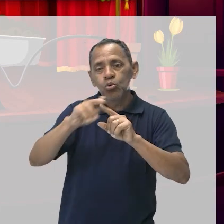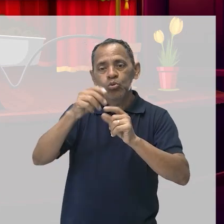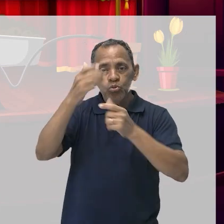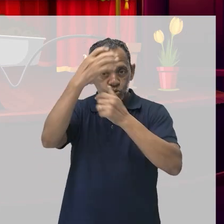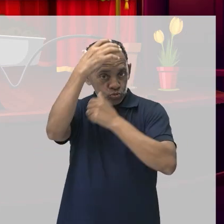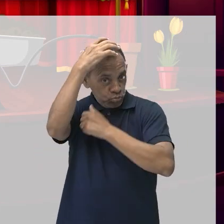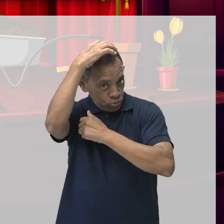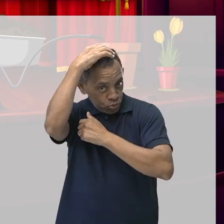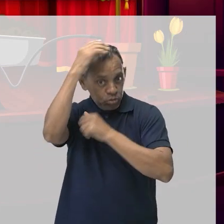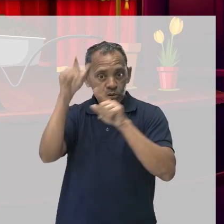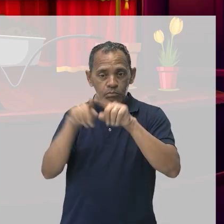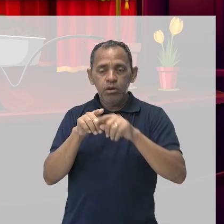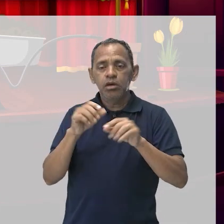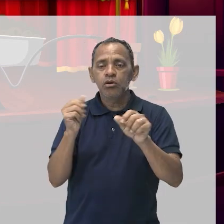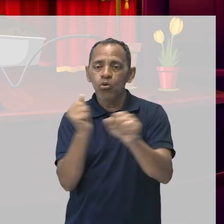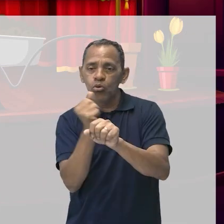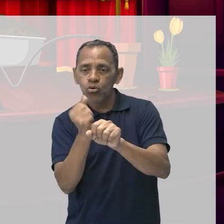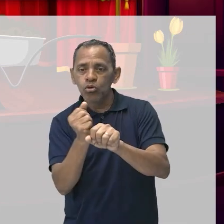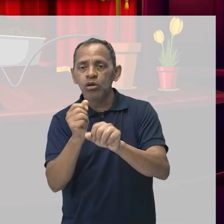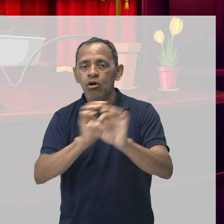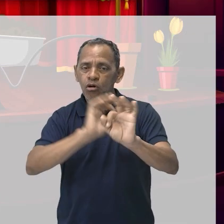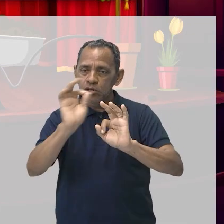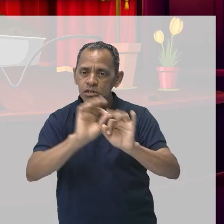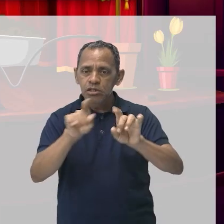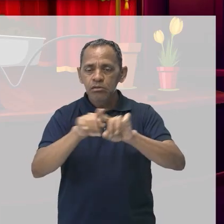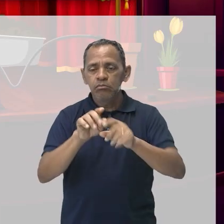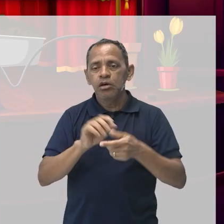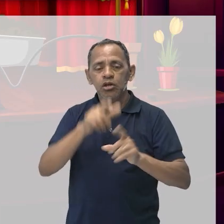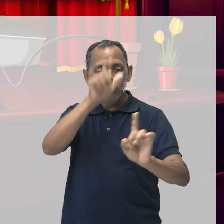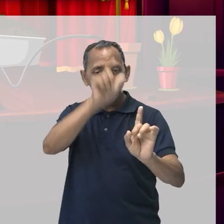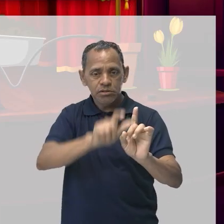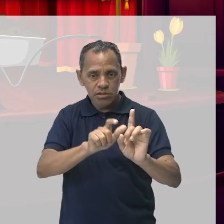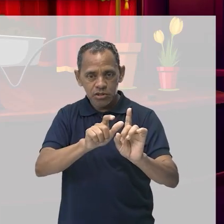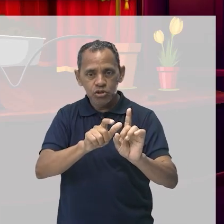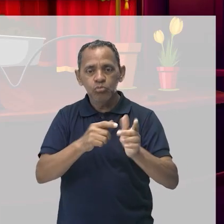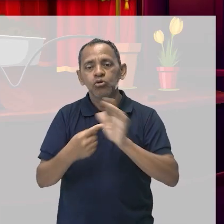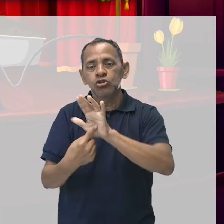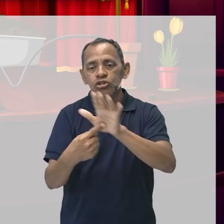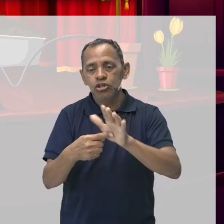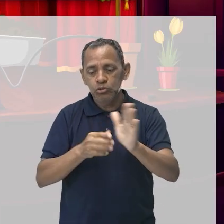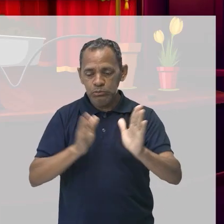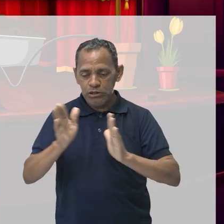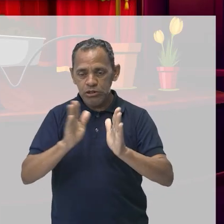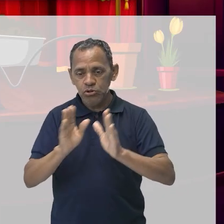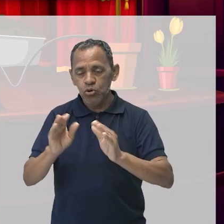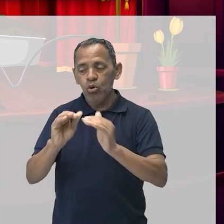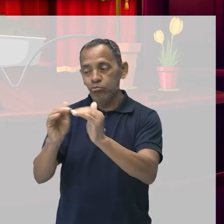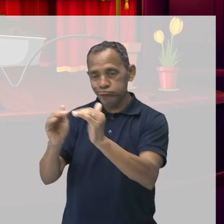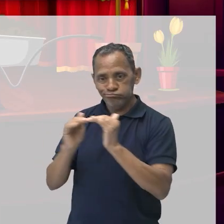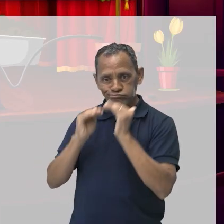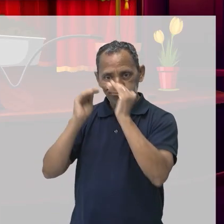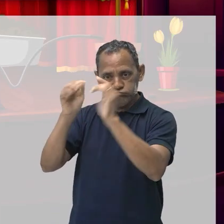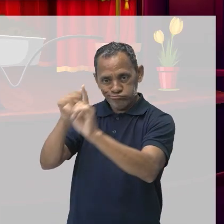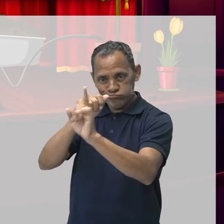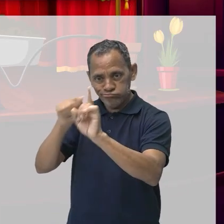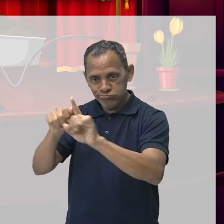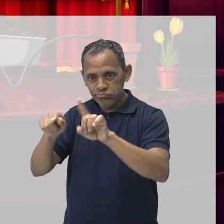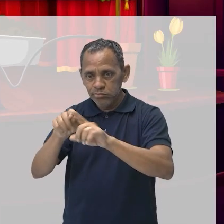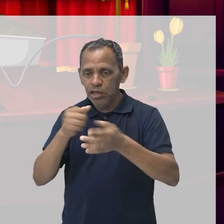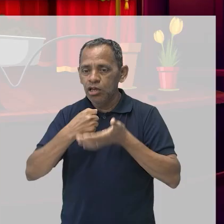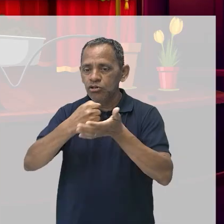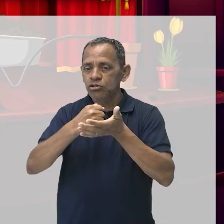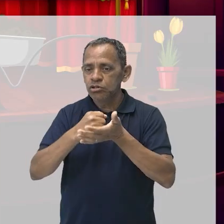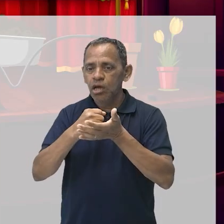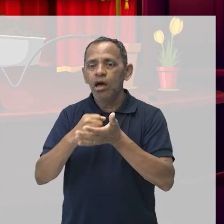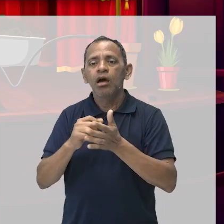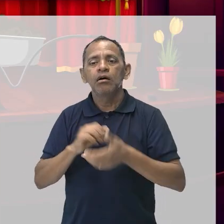para a construção visual do personagem, definindo a época ou status social, além de ajudar a expressar